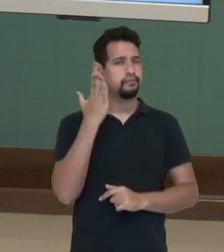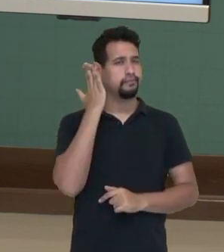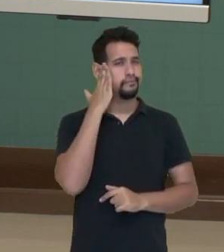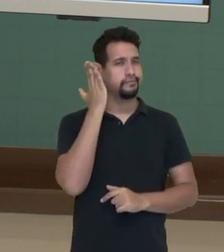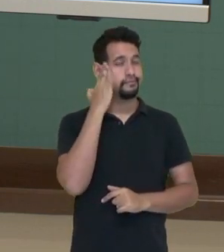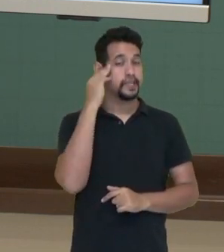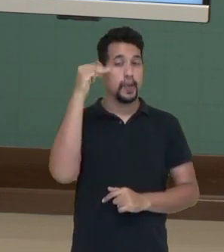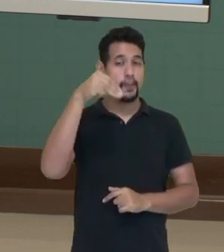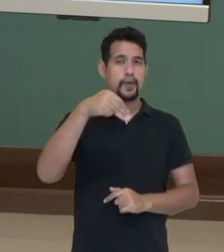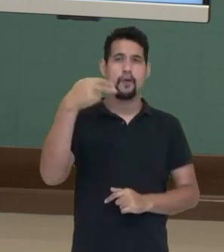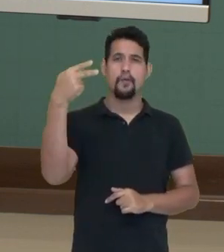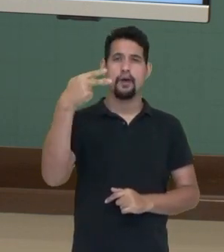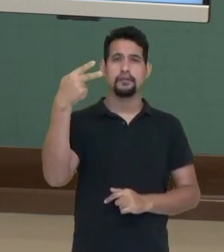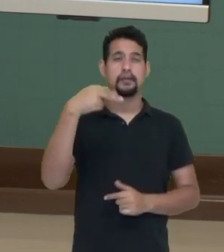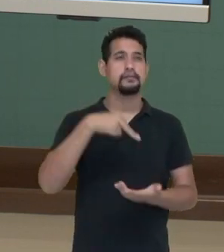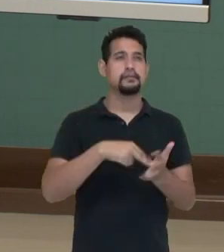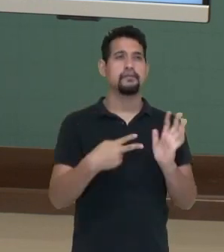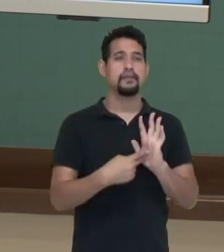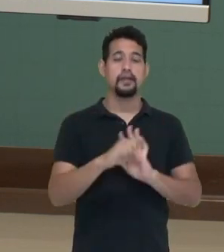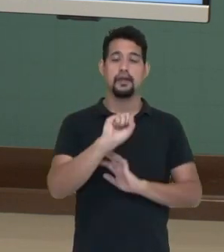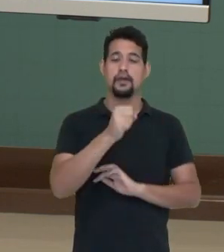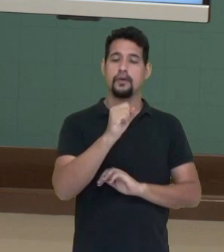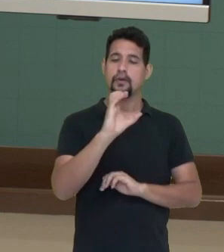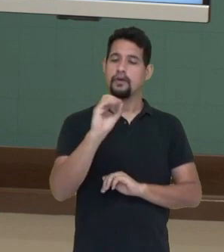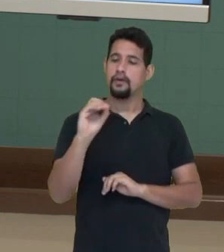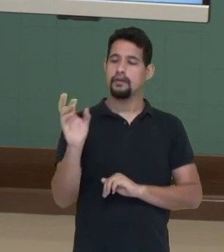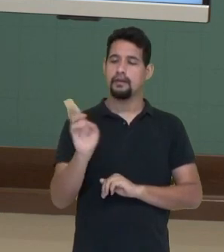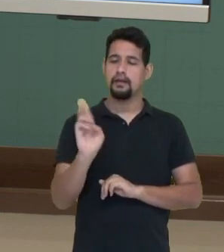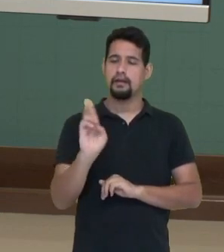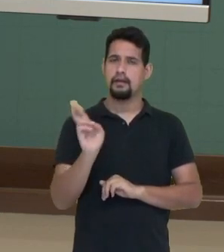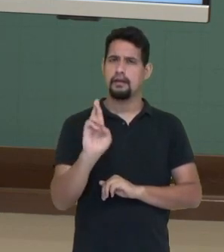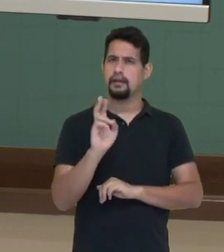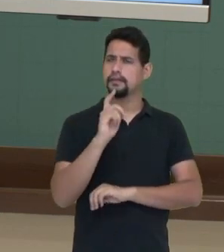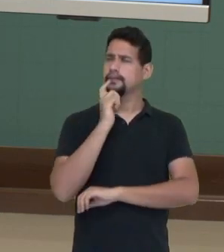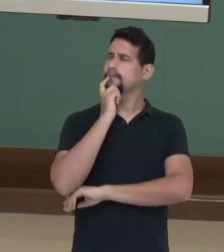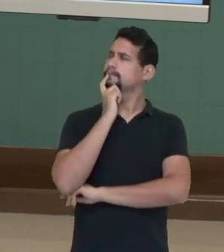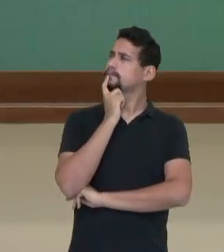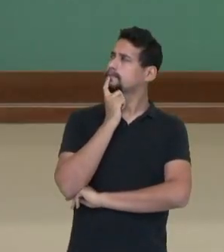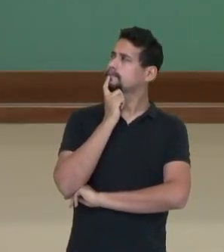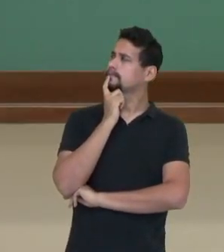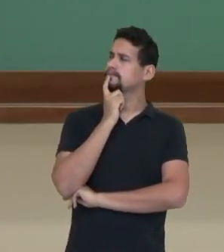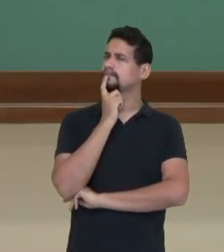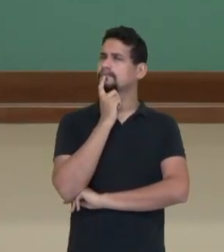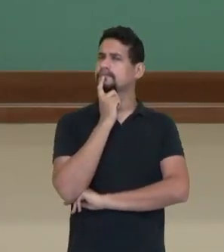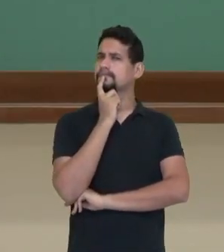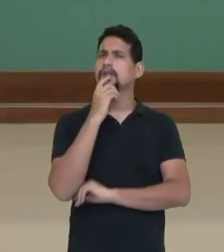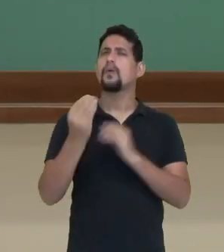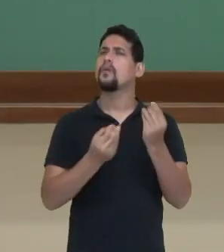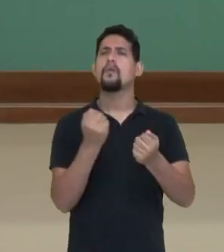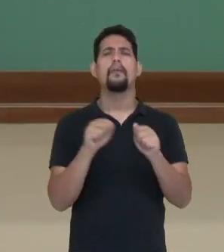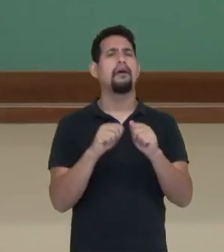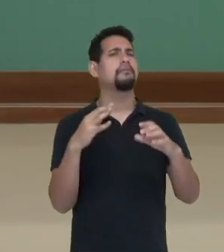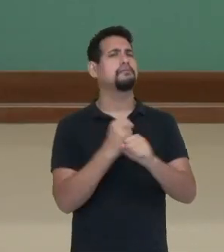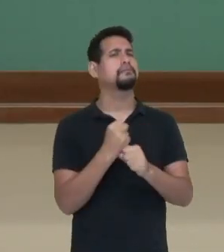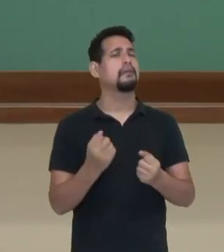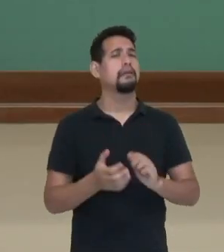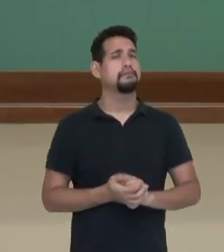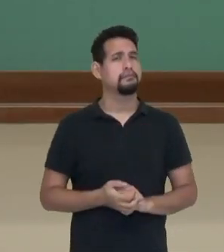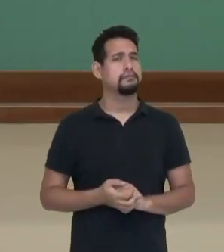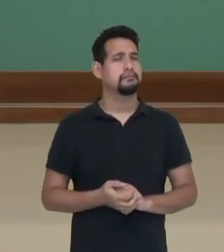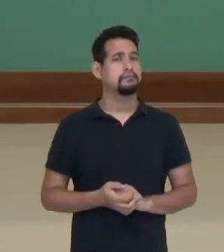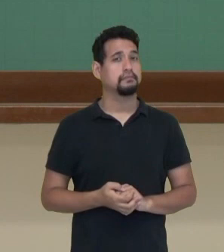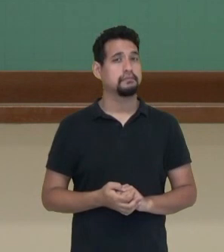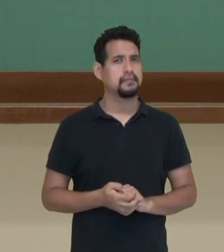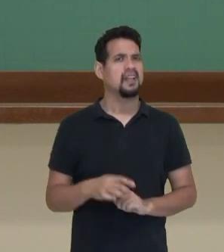o metro quadrado custa R$800? Como será que a gente pode calcular, né, esse